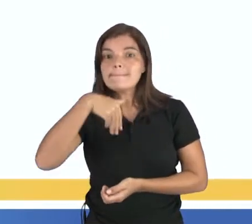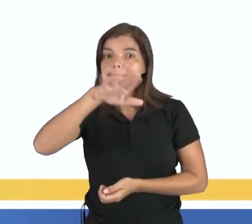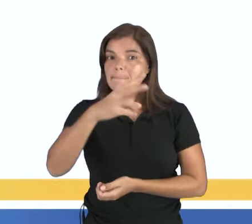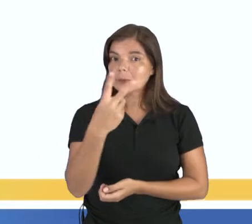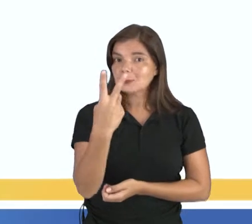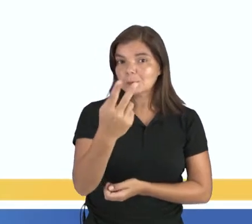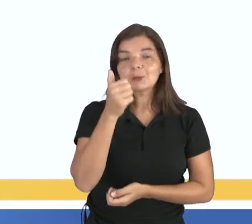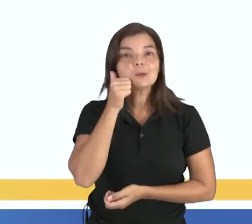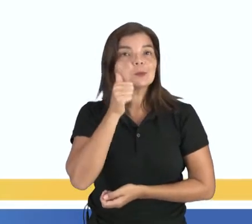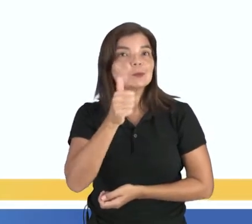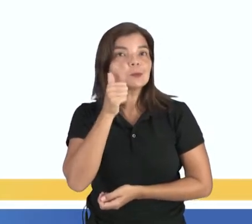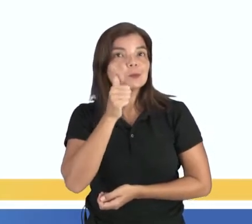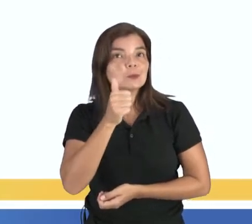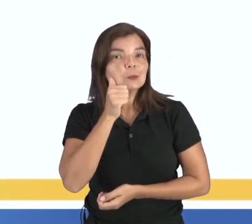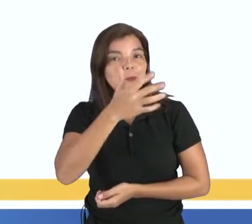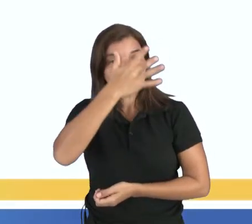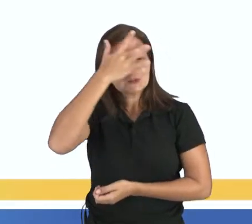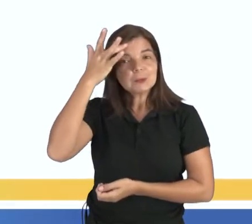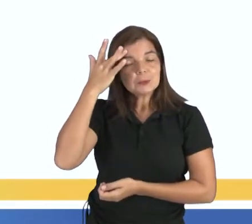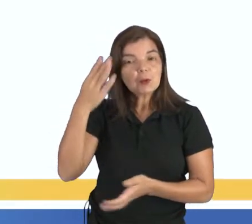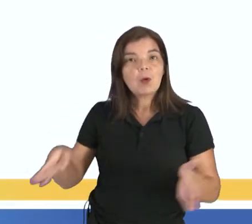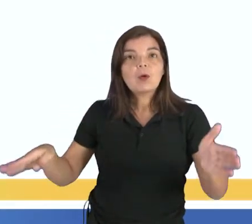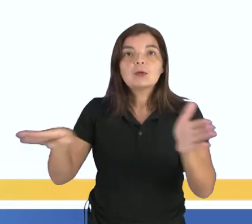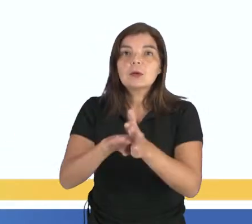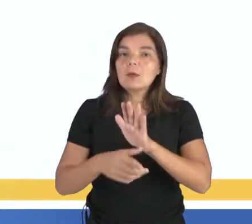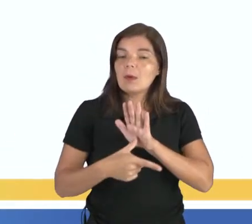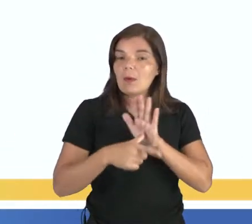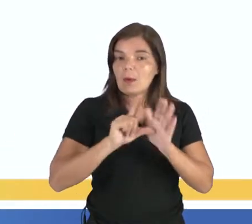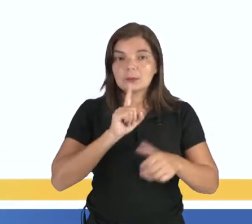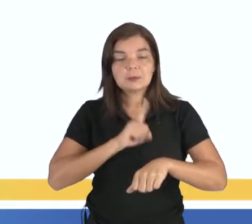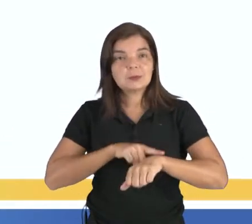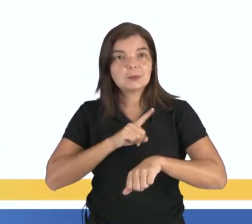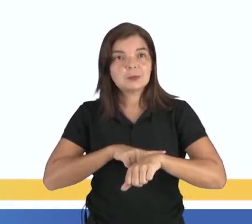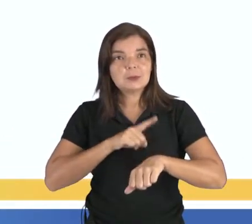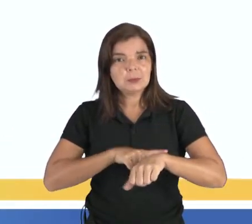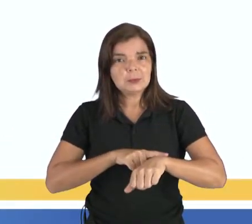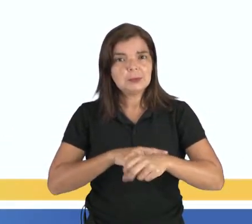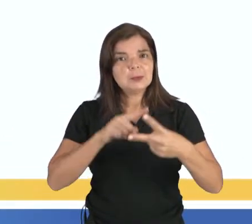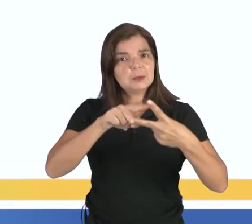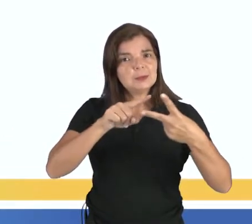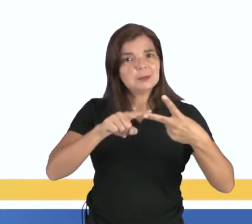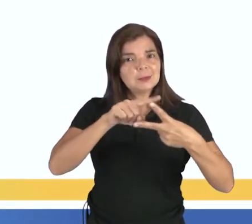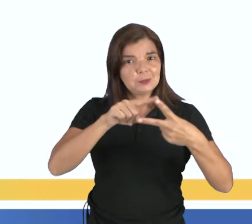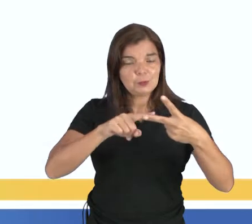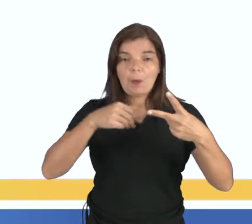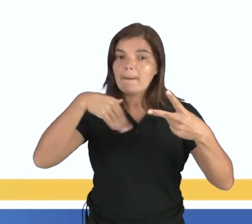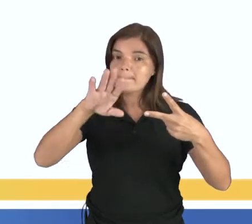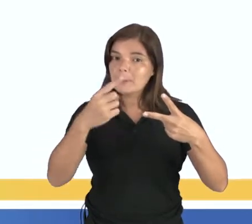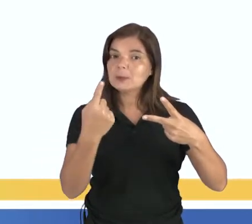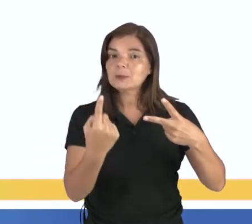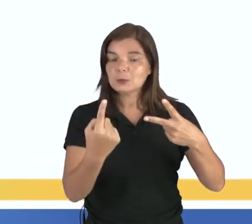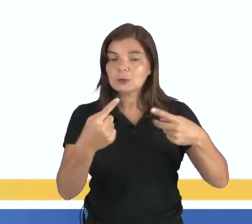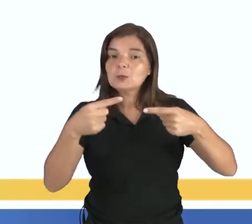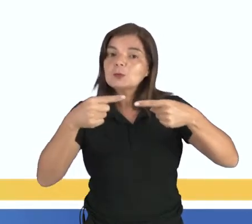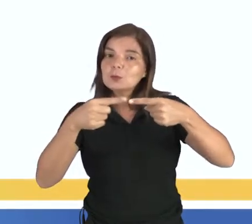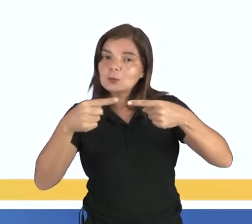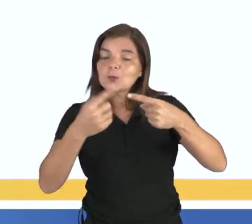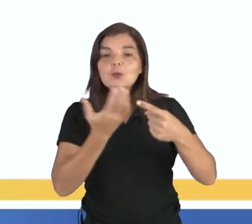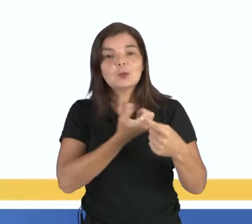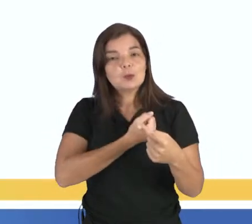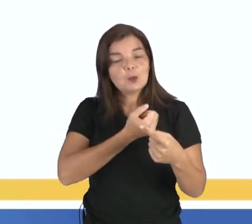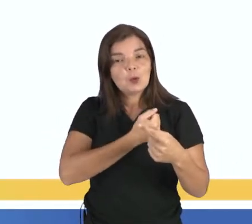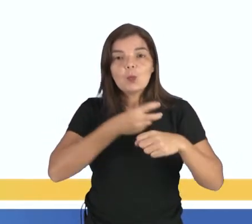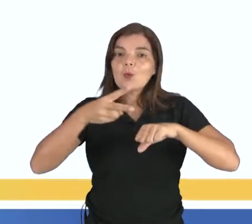duas pessoas chegaram antes do horário. Então, duas, mais de uma, concorda o numeral.